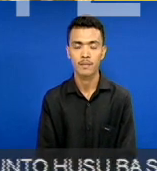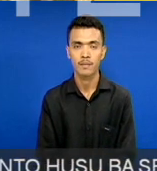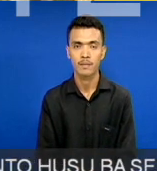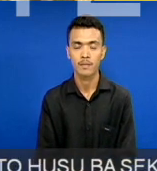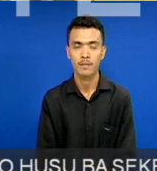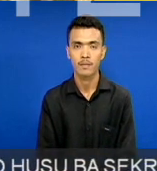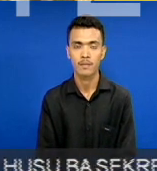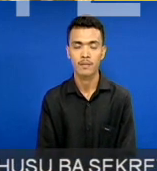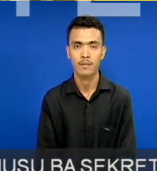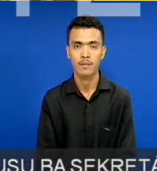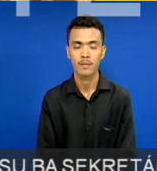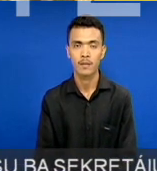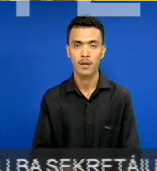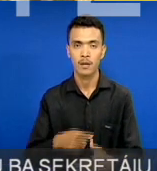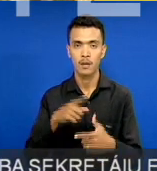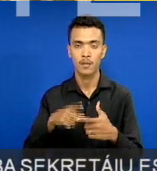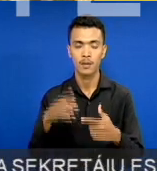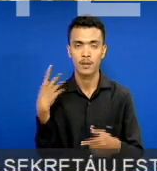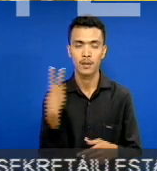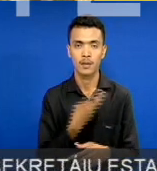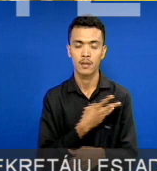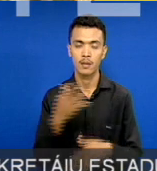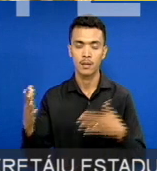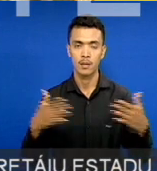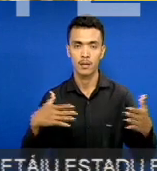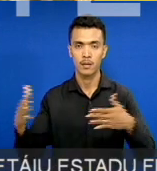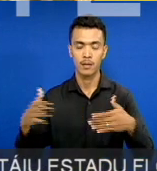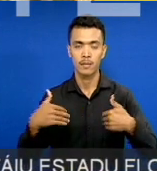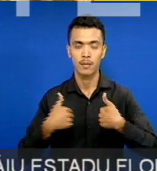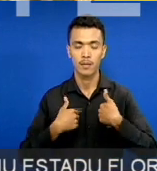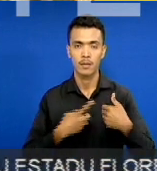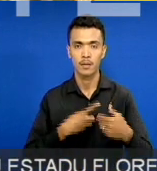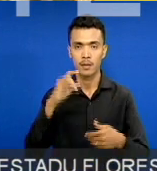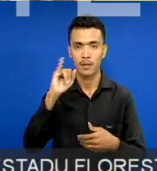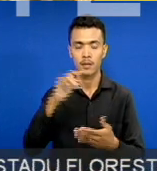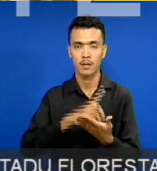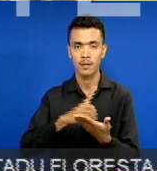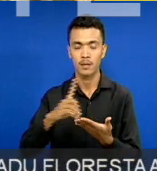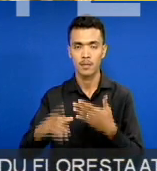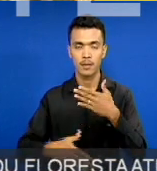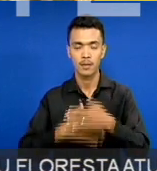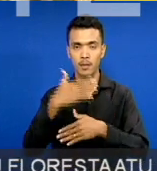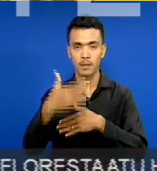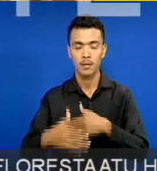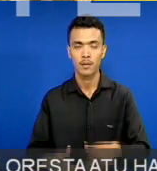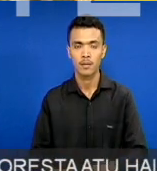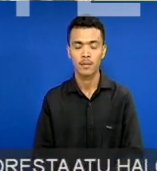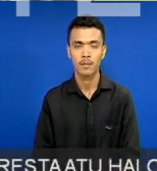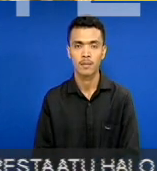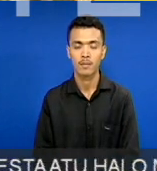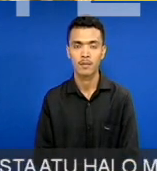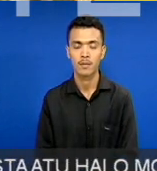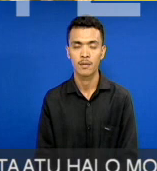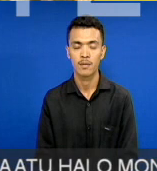ita konsentra iha dili. Iha semana itne na lara, semana oin a partir de 25